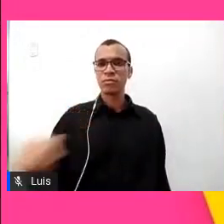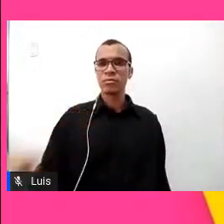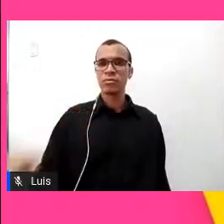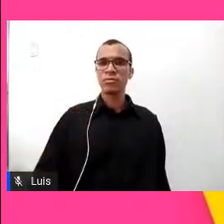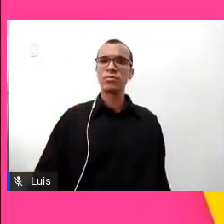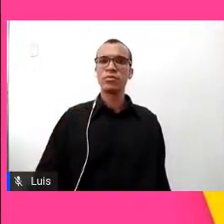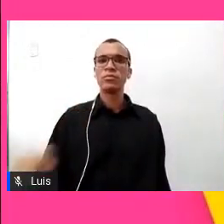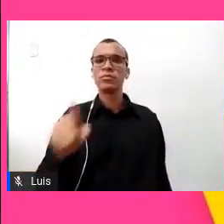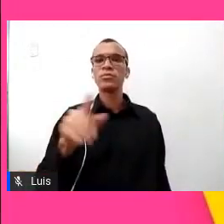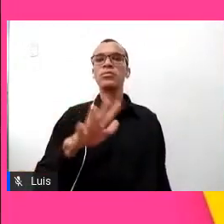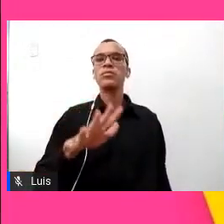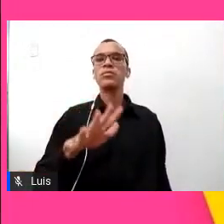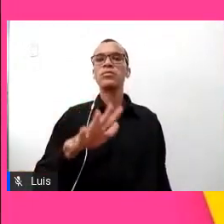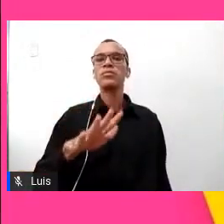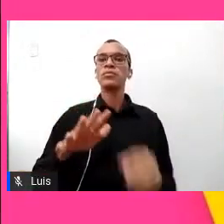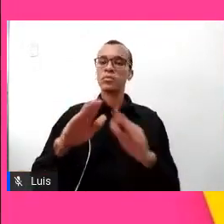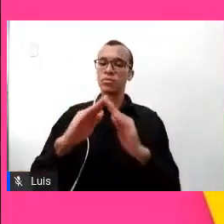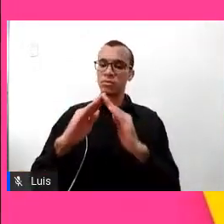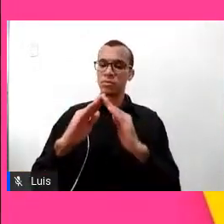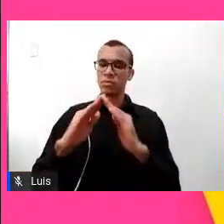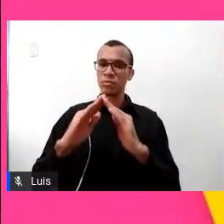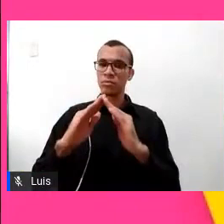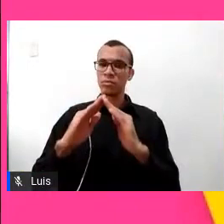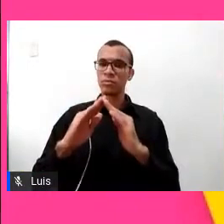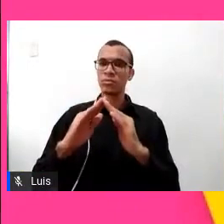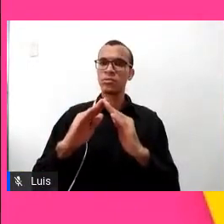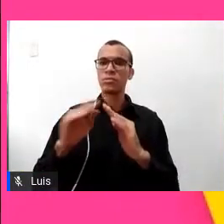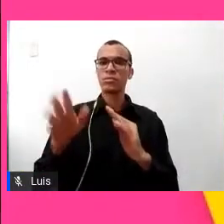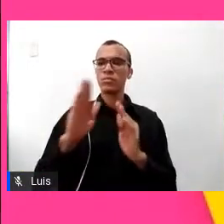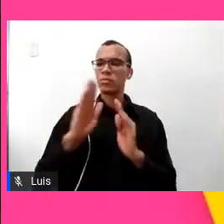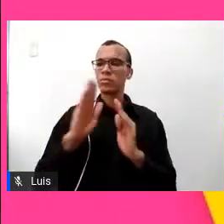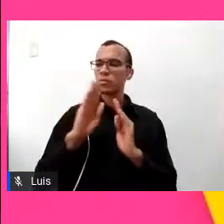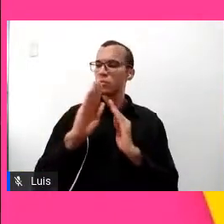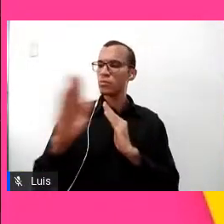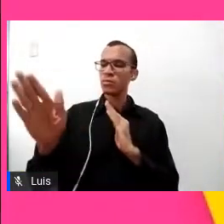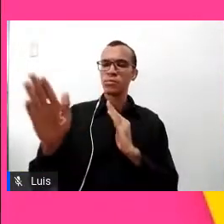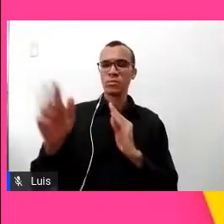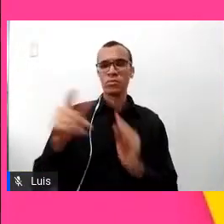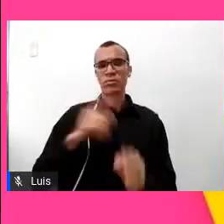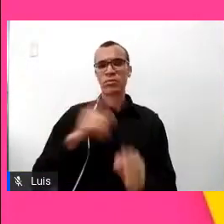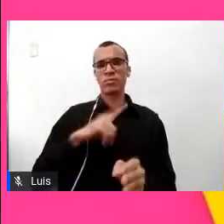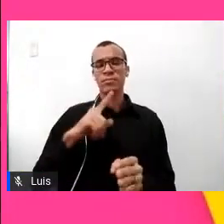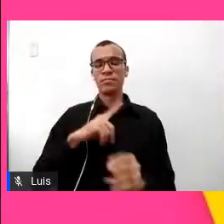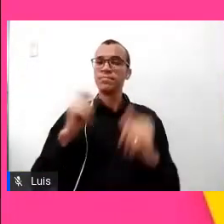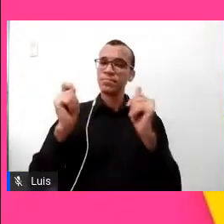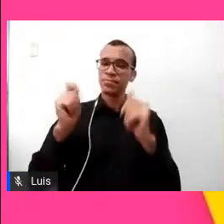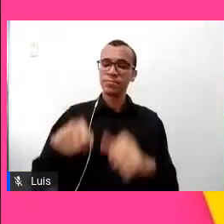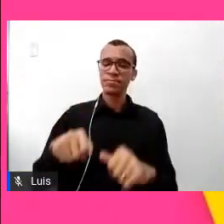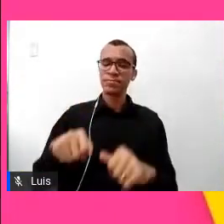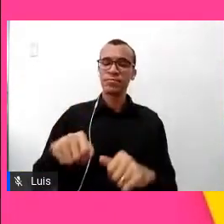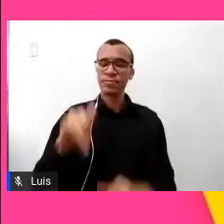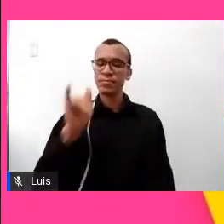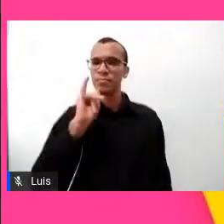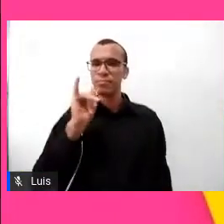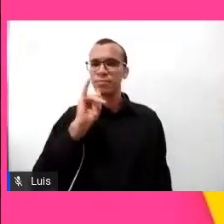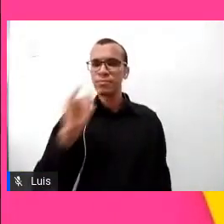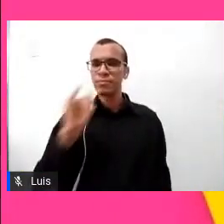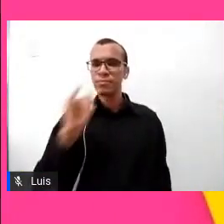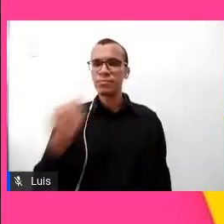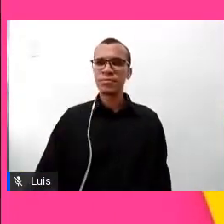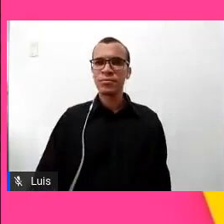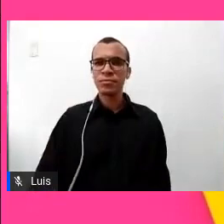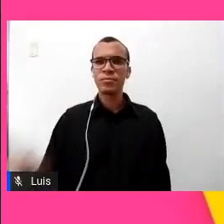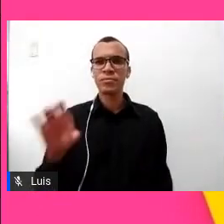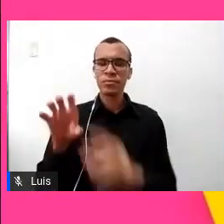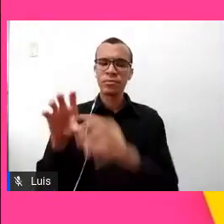é parte de um telhado. Isso é uma peça reta. Então, eu poderia, por exemplo, pegar um